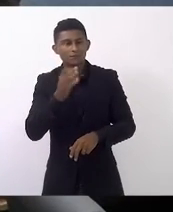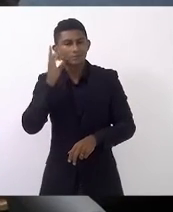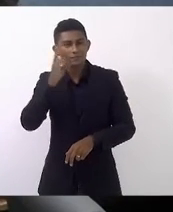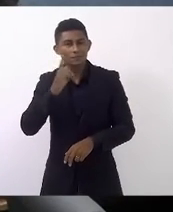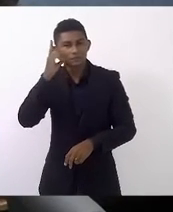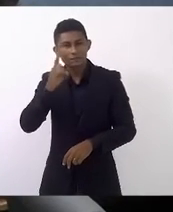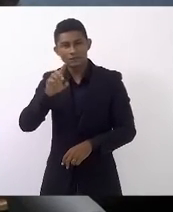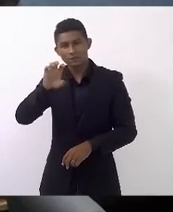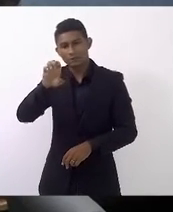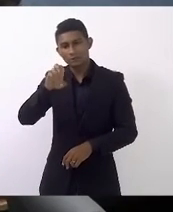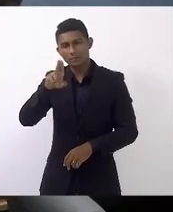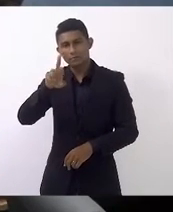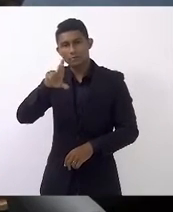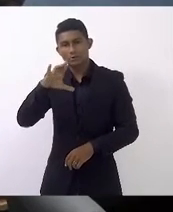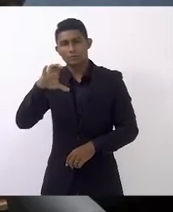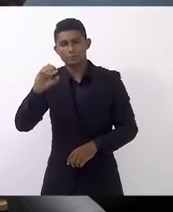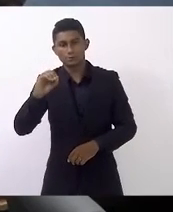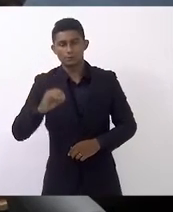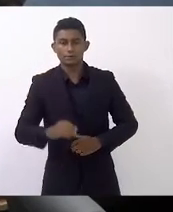Deputado Eurico Júnior.